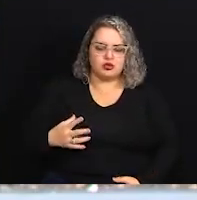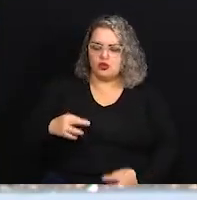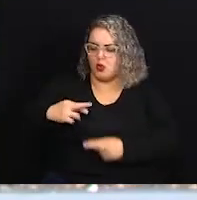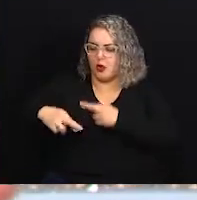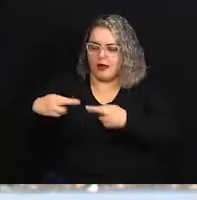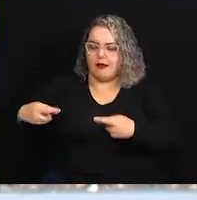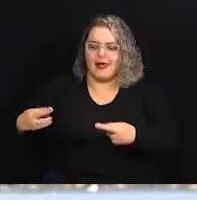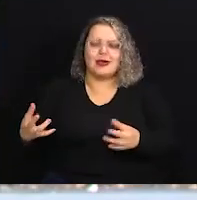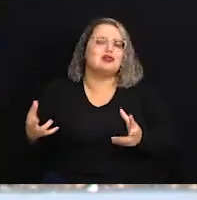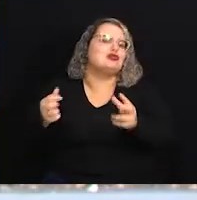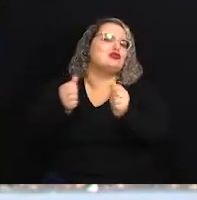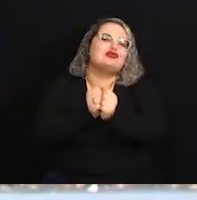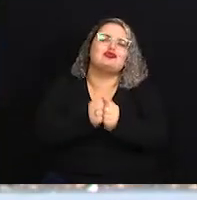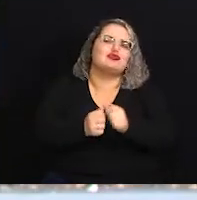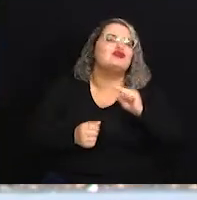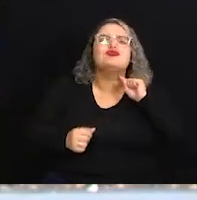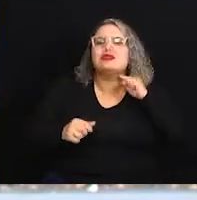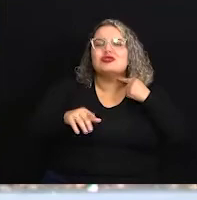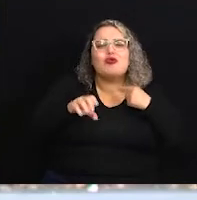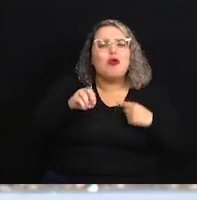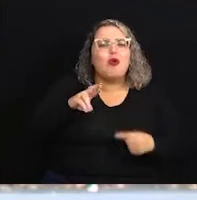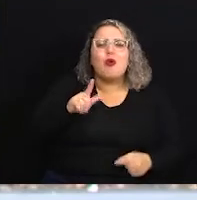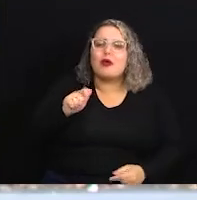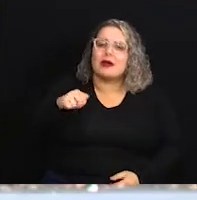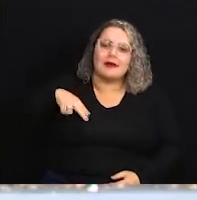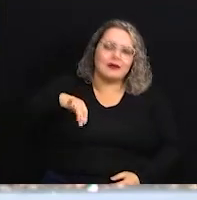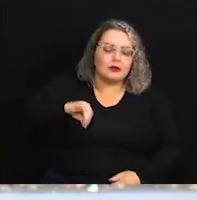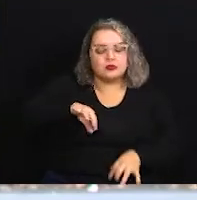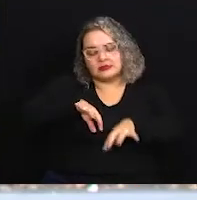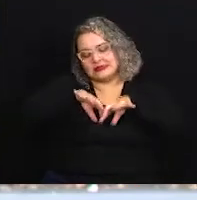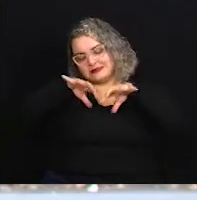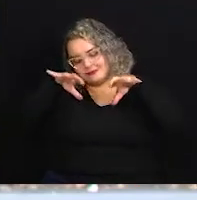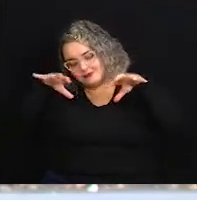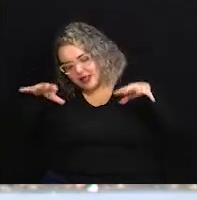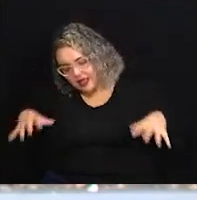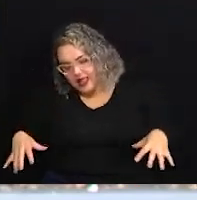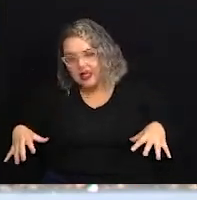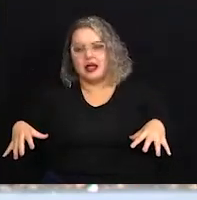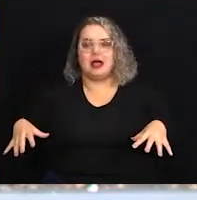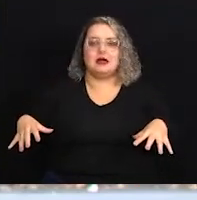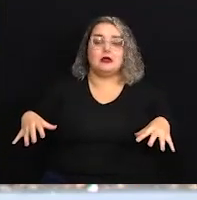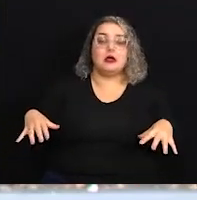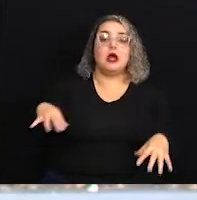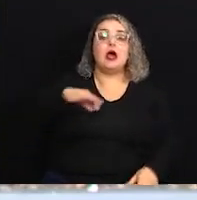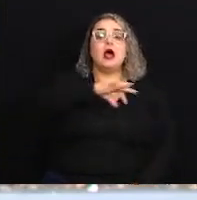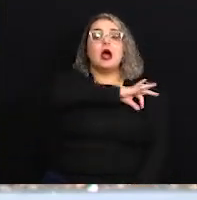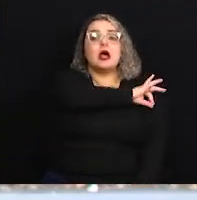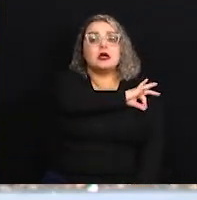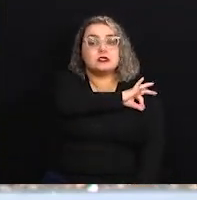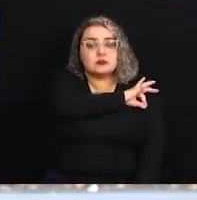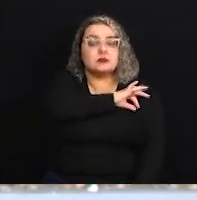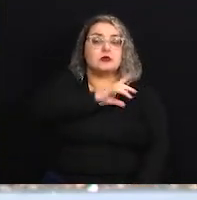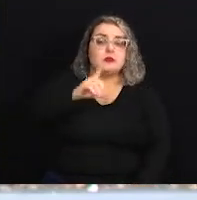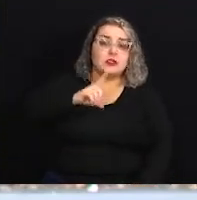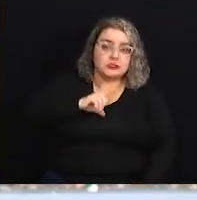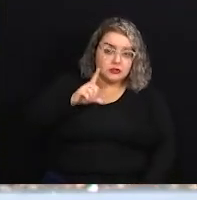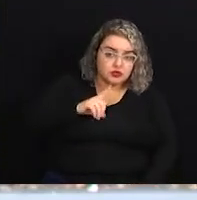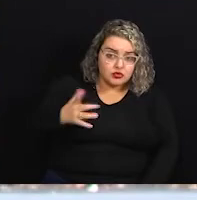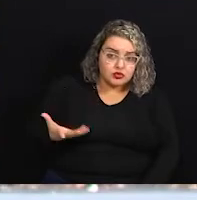você não descarta no lixo orgânico, separa. As prefeituras